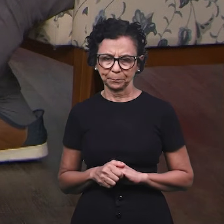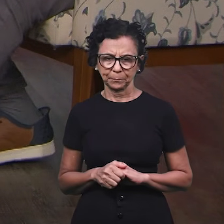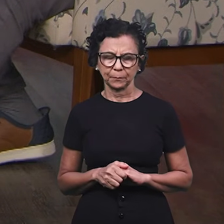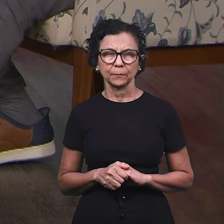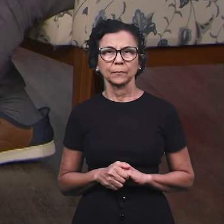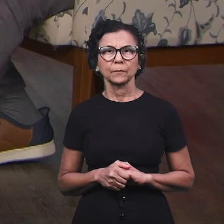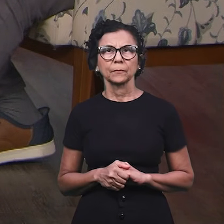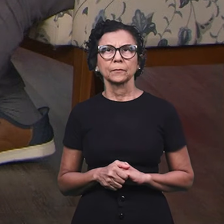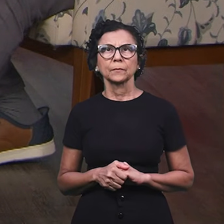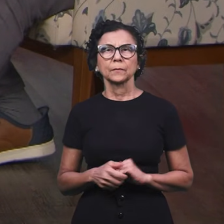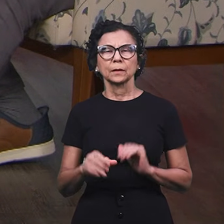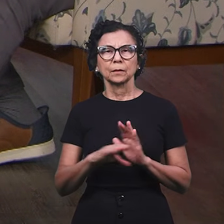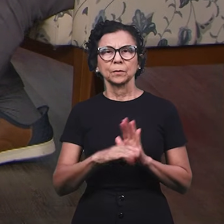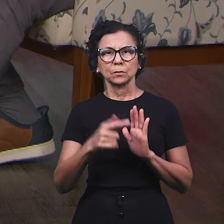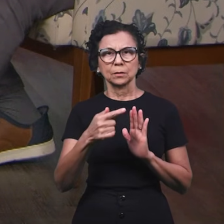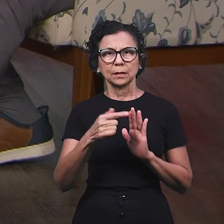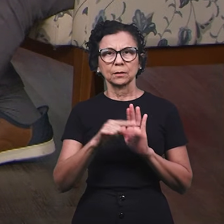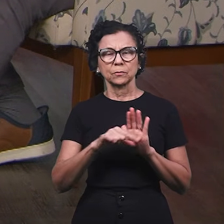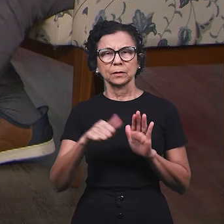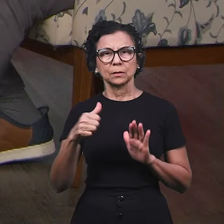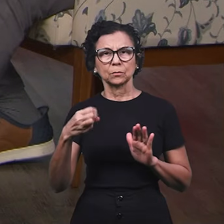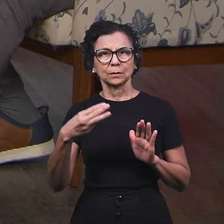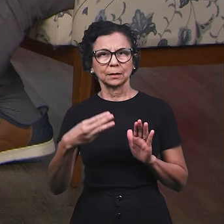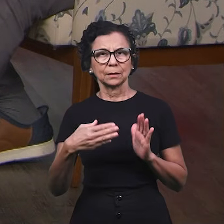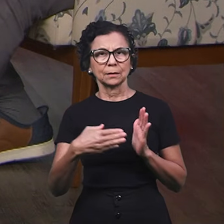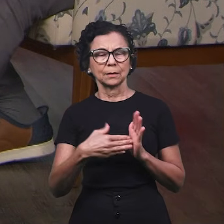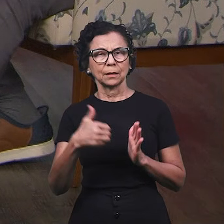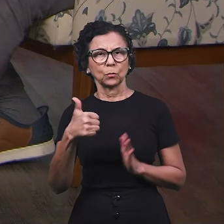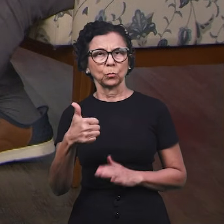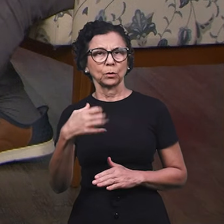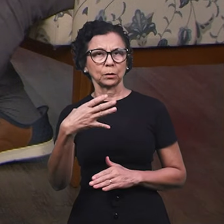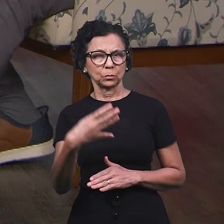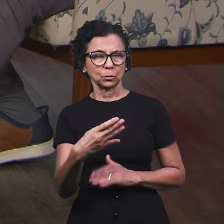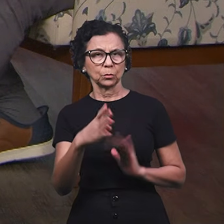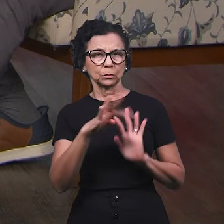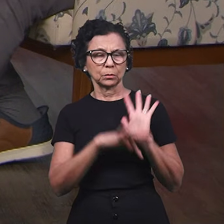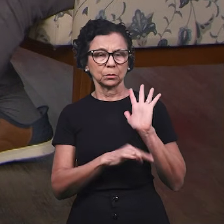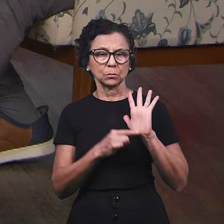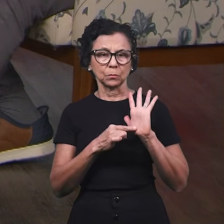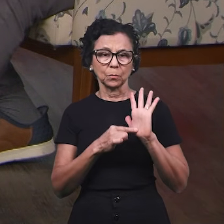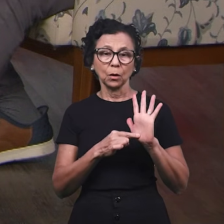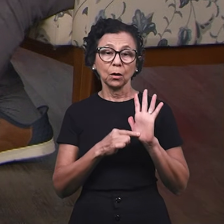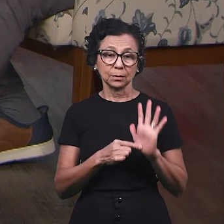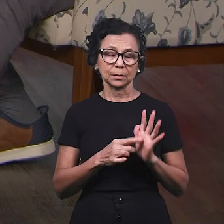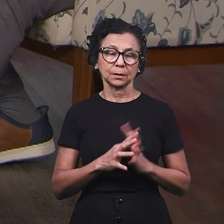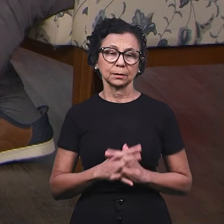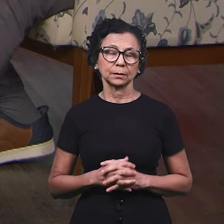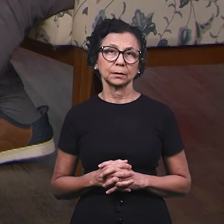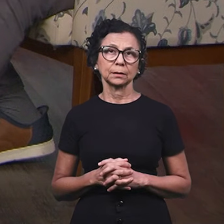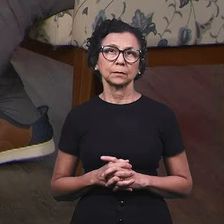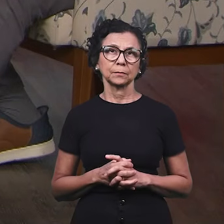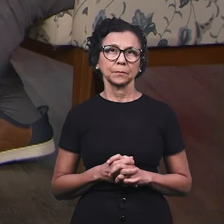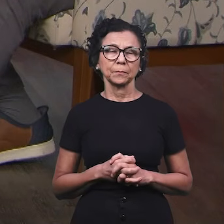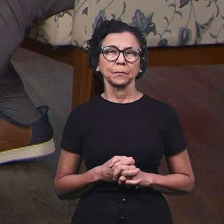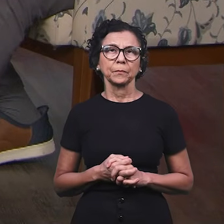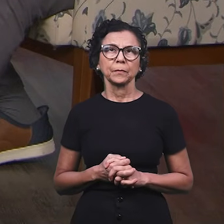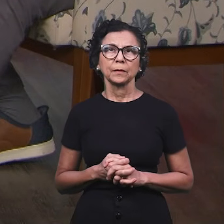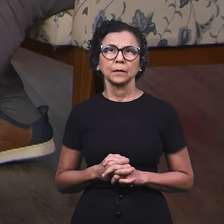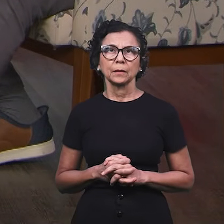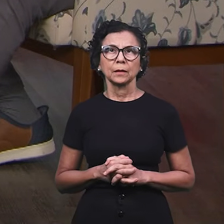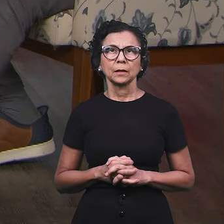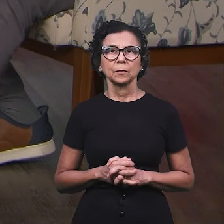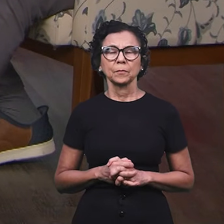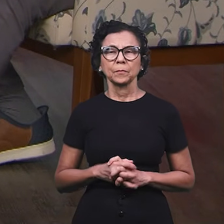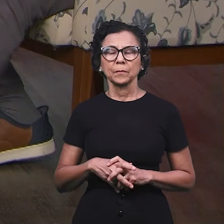capítulo 7, versículo 13 e 14, ele dá a entender ali o texto, e acho que faz todo sentido, que foi